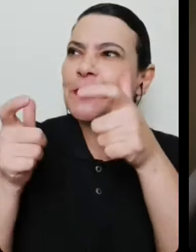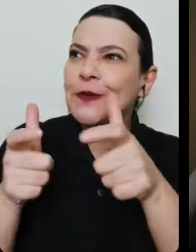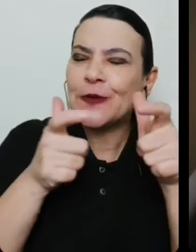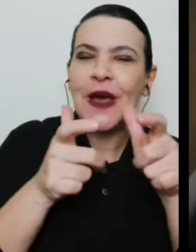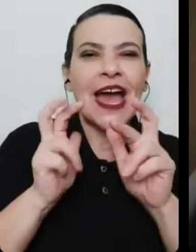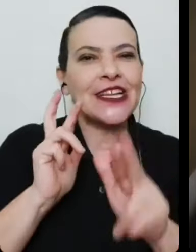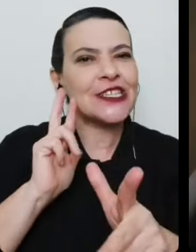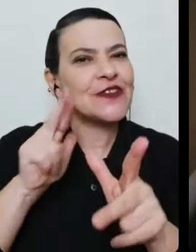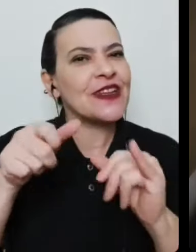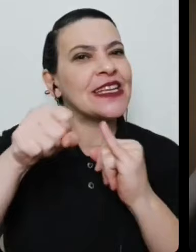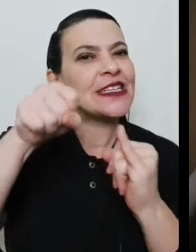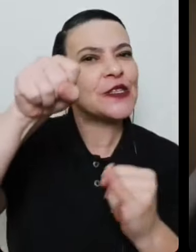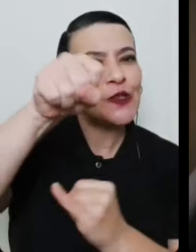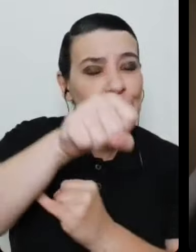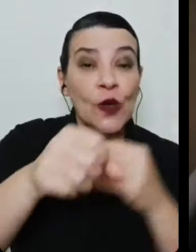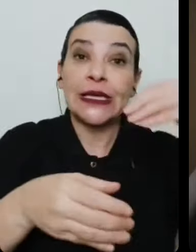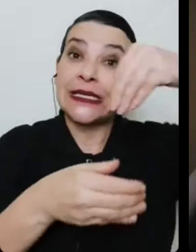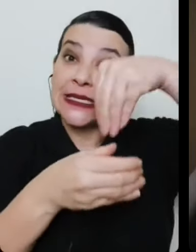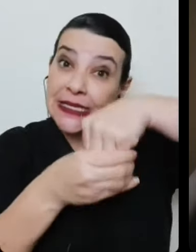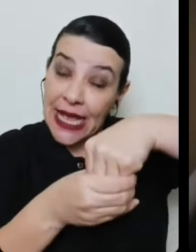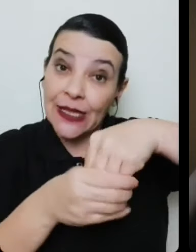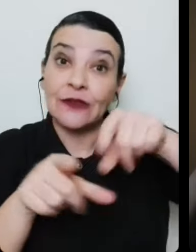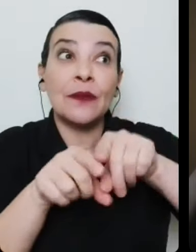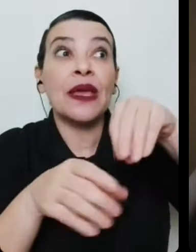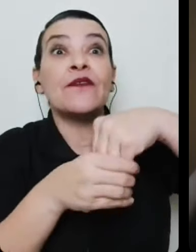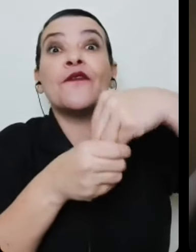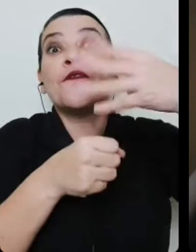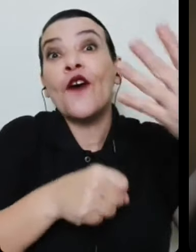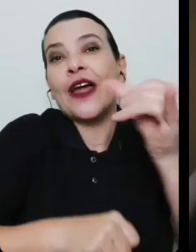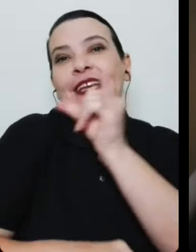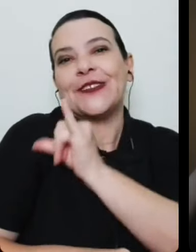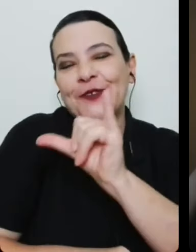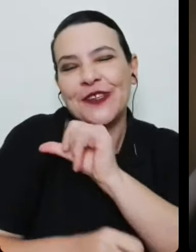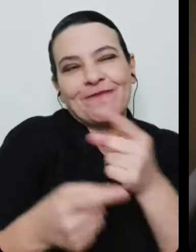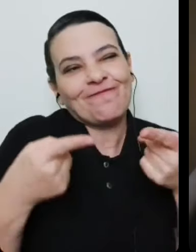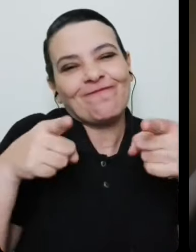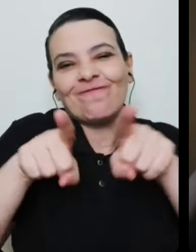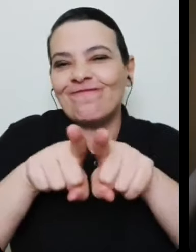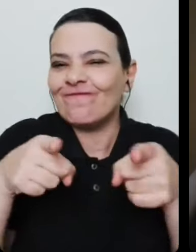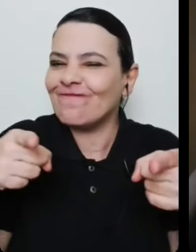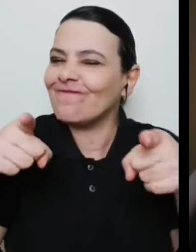de dentro e fora do Rio, e estabelece essas parcerias,